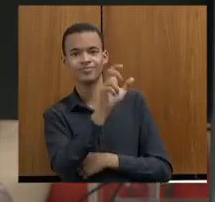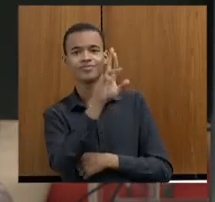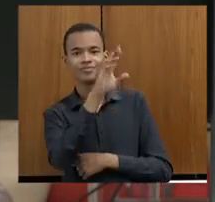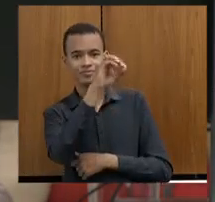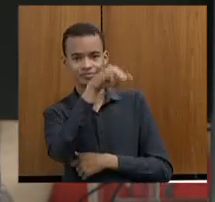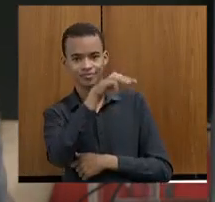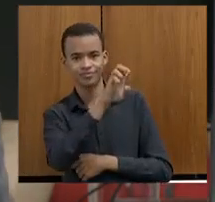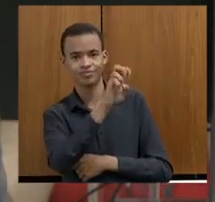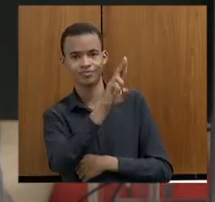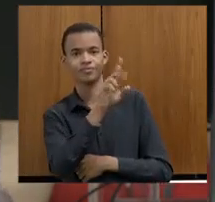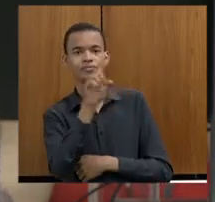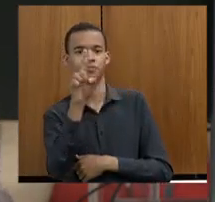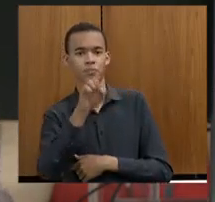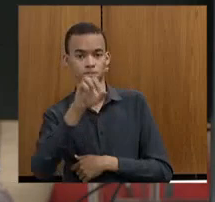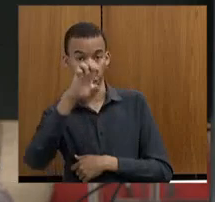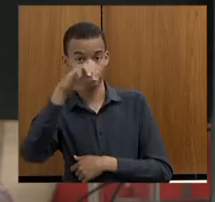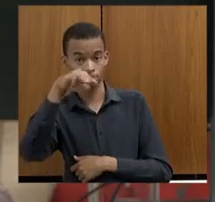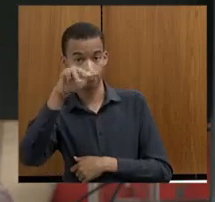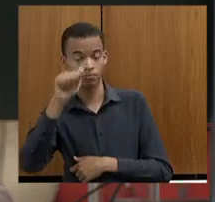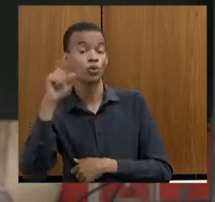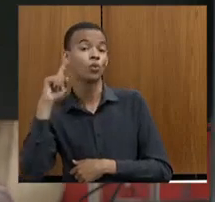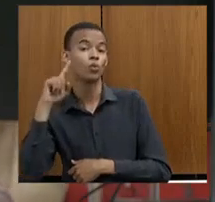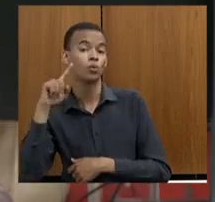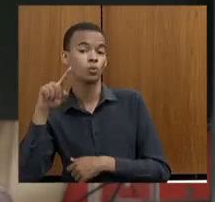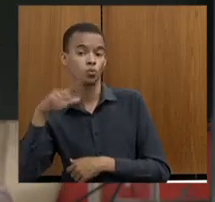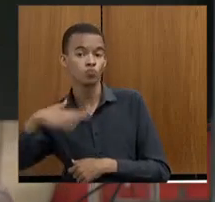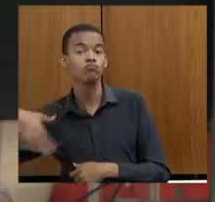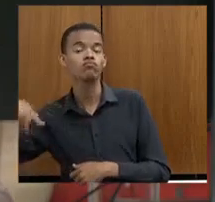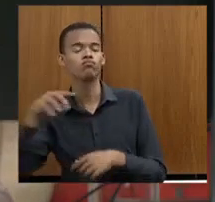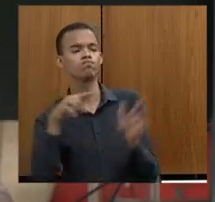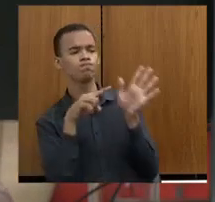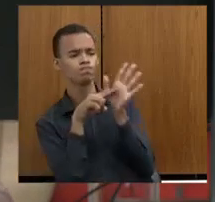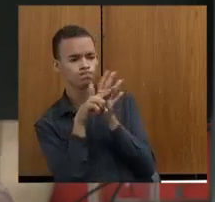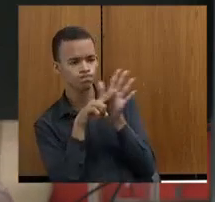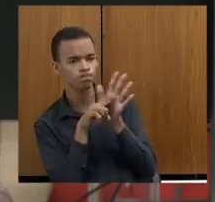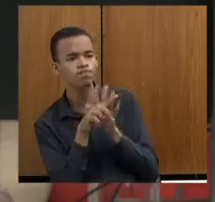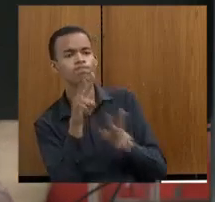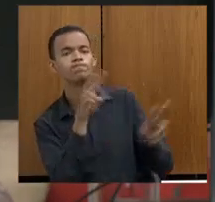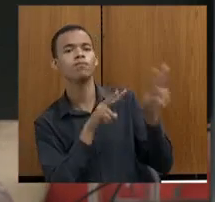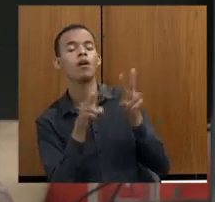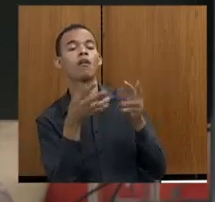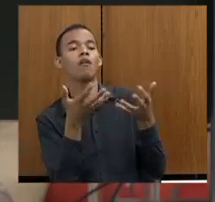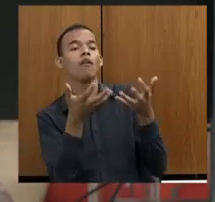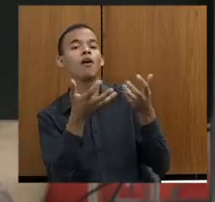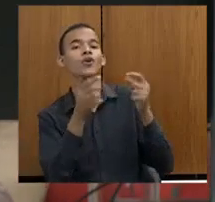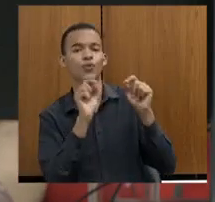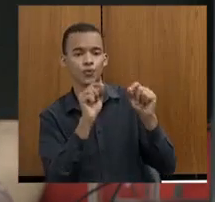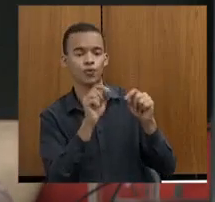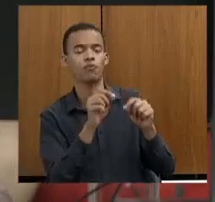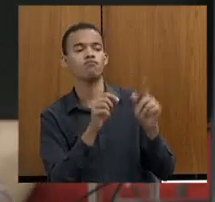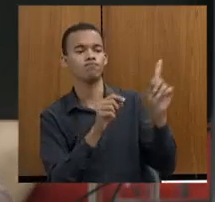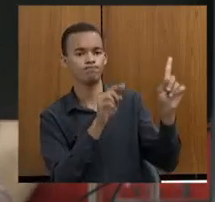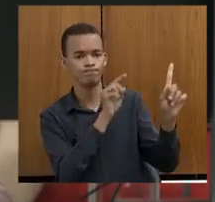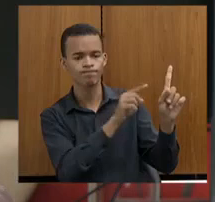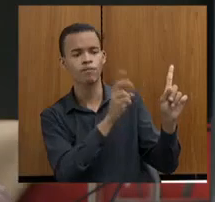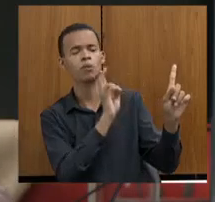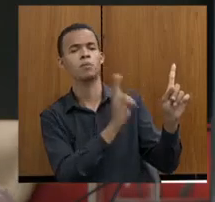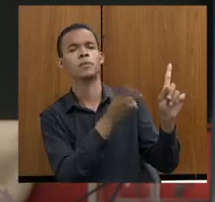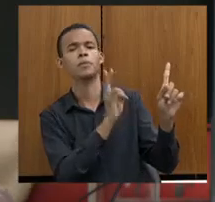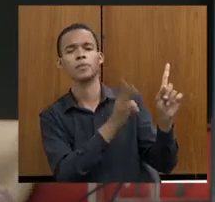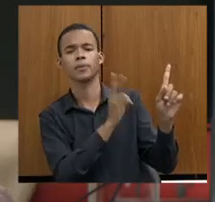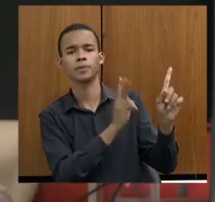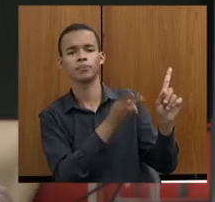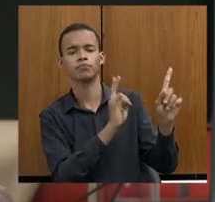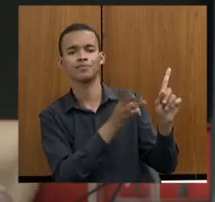a população de Minas Gerais disse queremos que esse governo continue à frente dos destinos